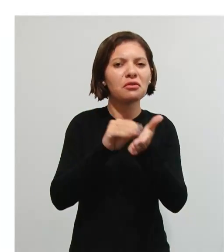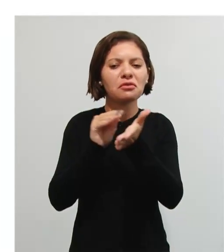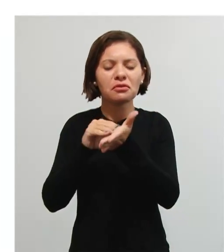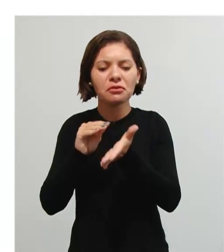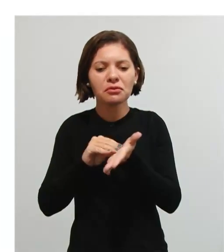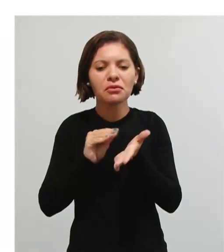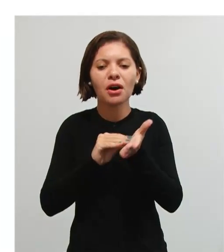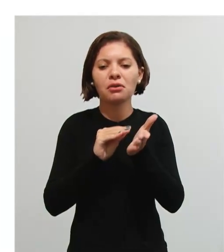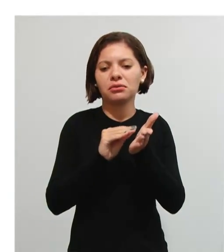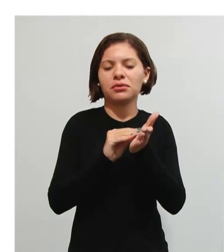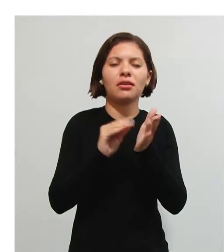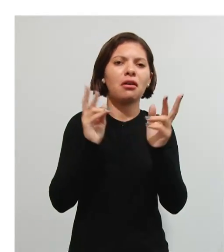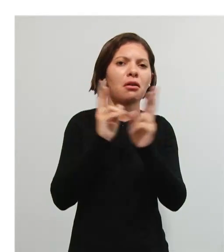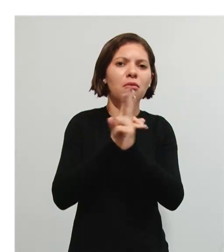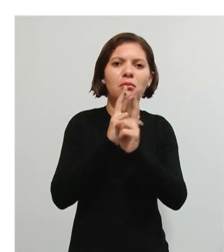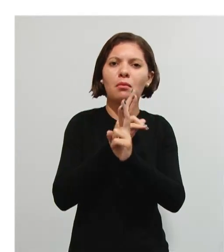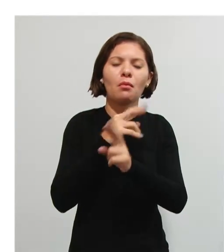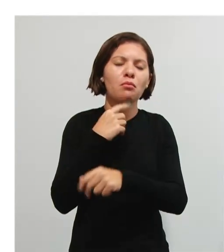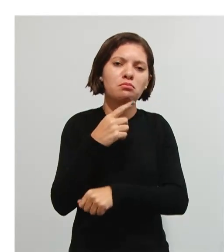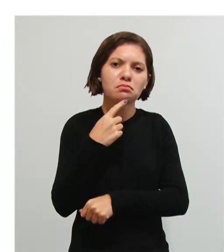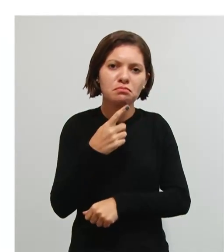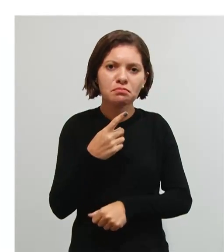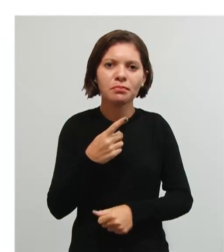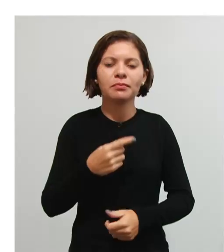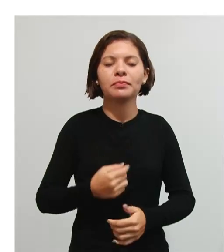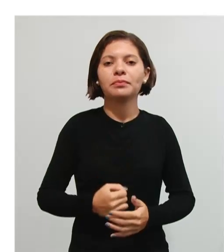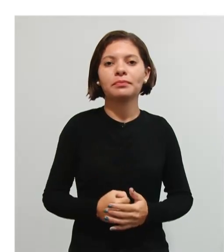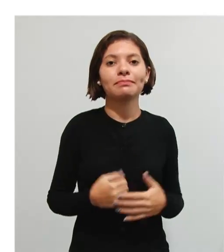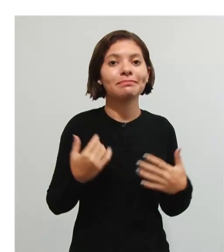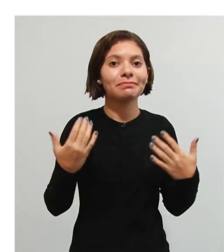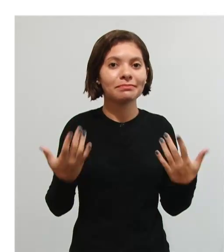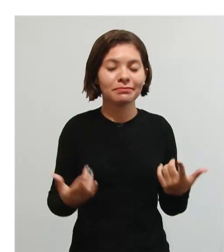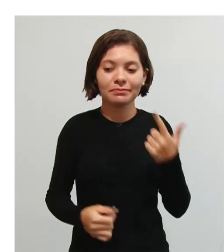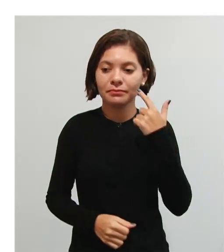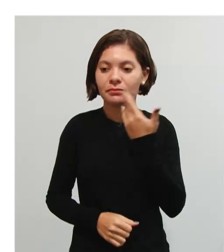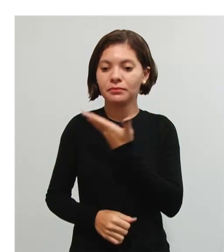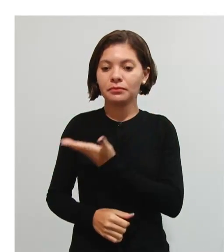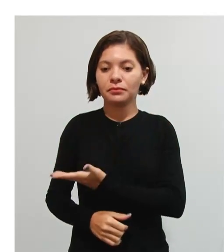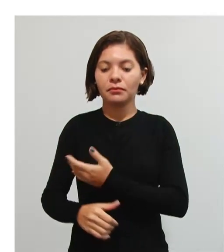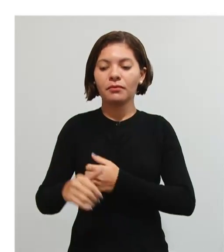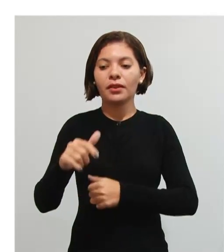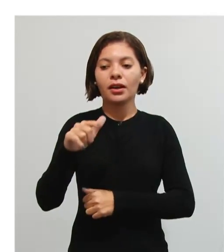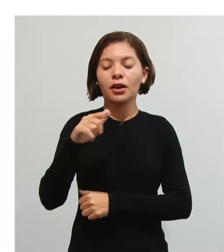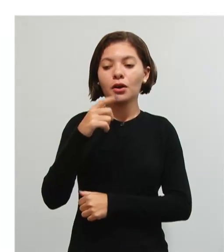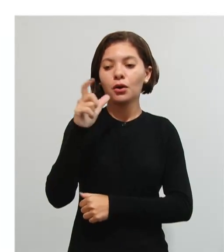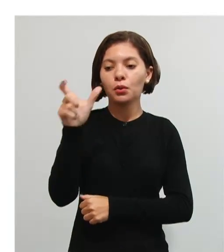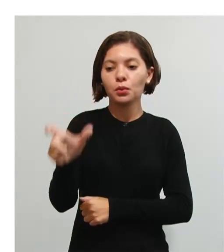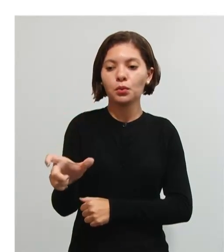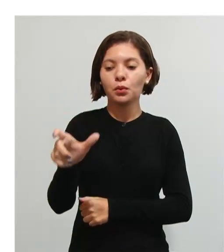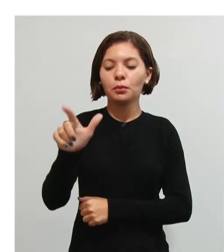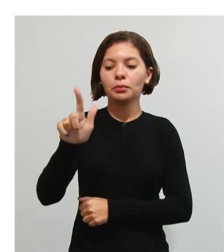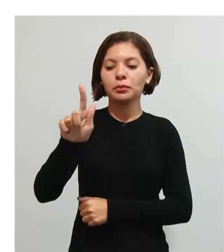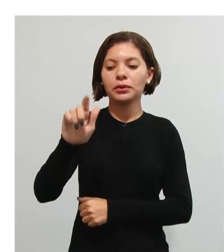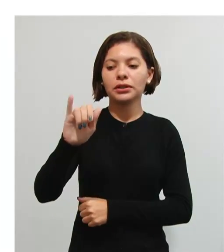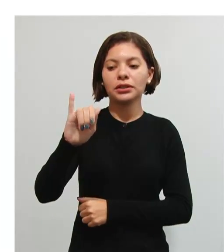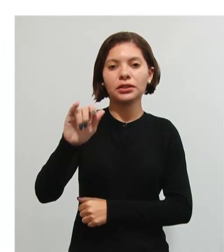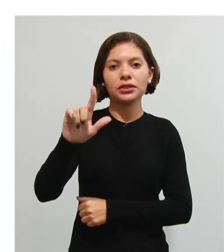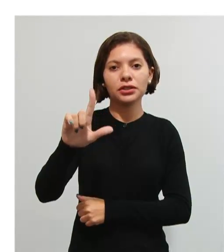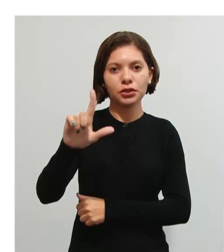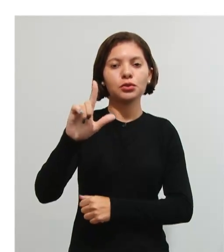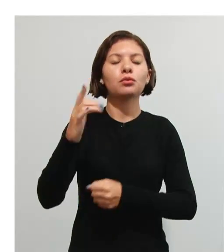adequadamente relacionada ao problema. Tá? Isso é o nosso autor, Gil, que é a base da nossa